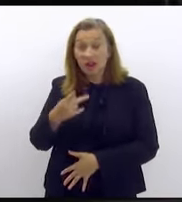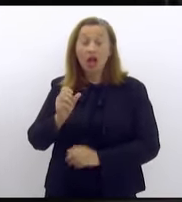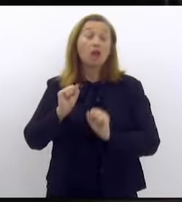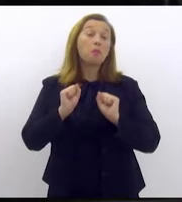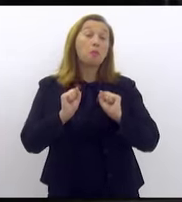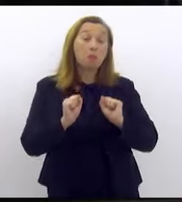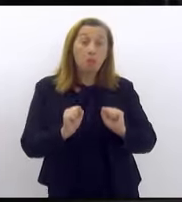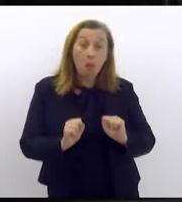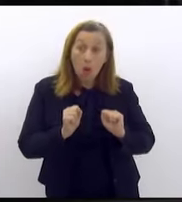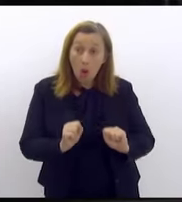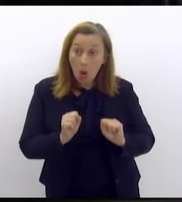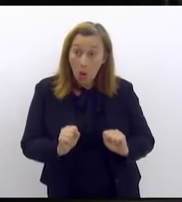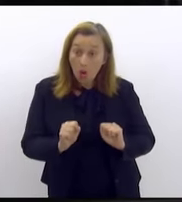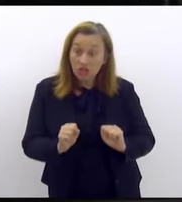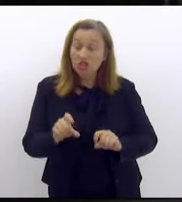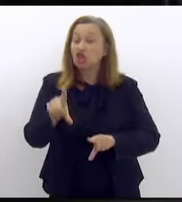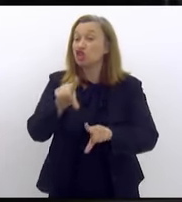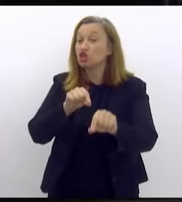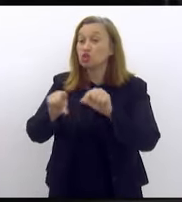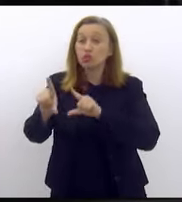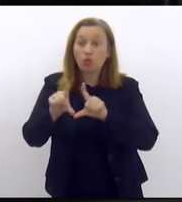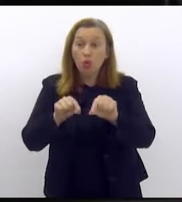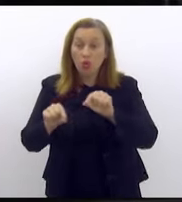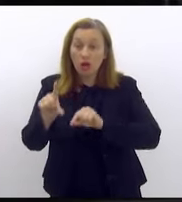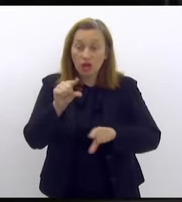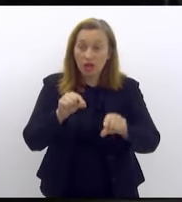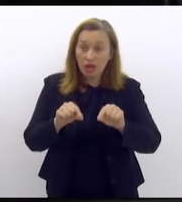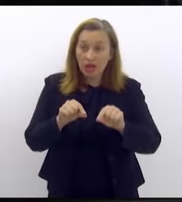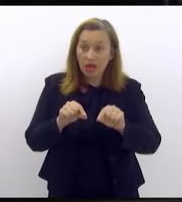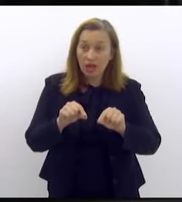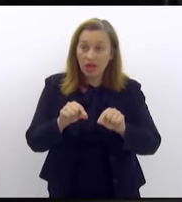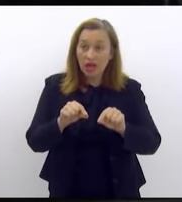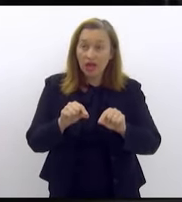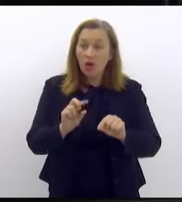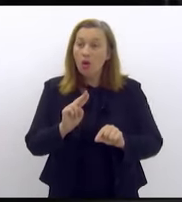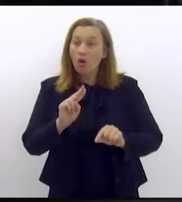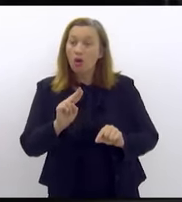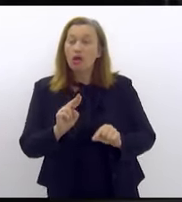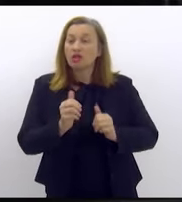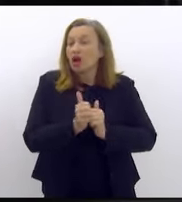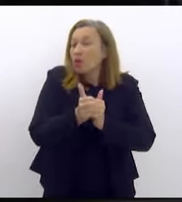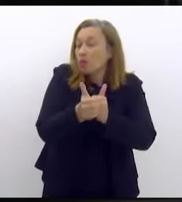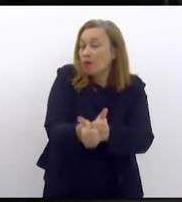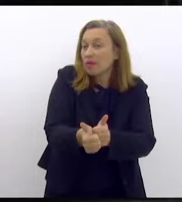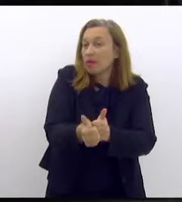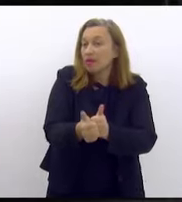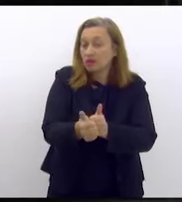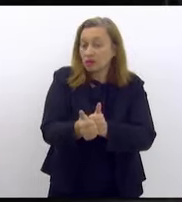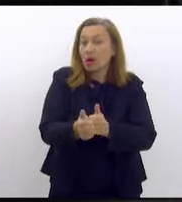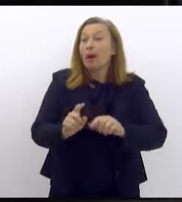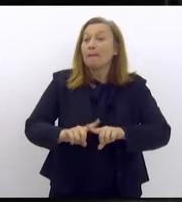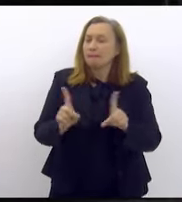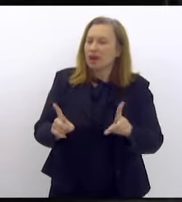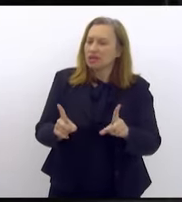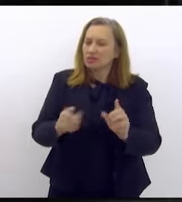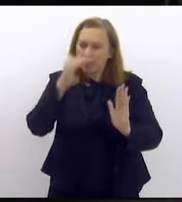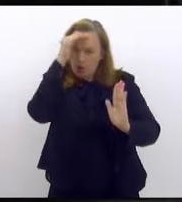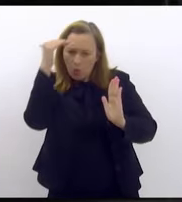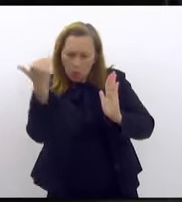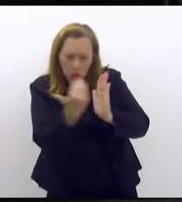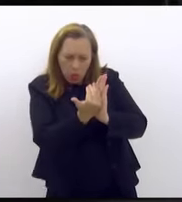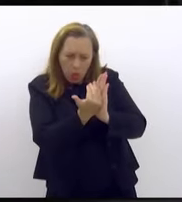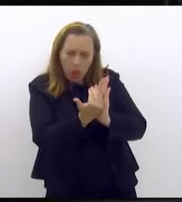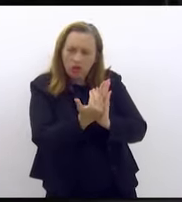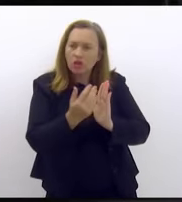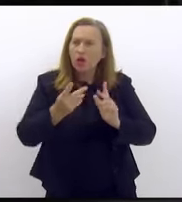poderá estabelecer conselhos de acompanhamento. Ora, para a efetividade de uma política pública que enfrente